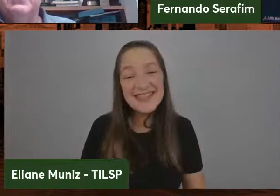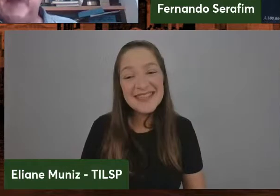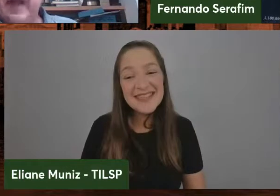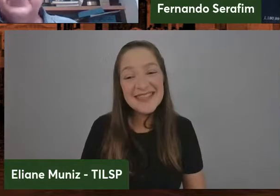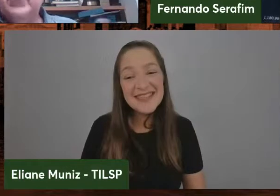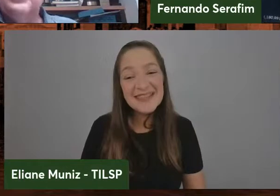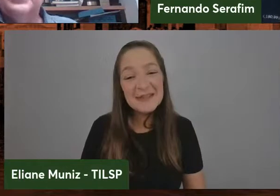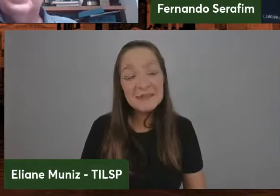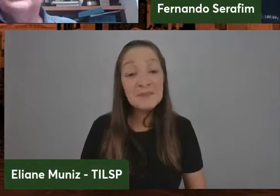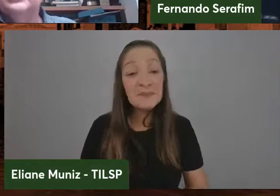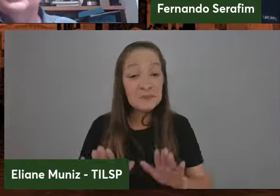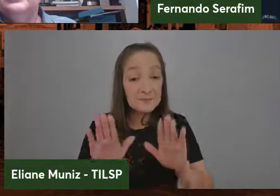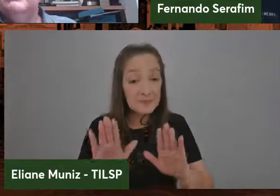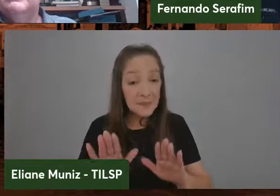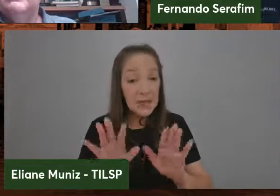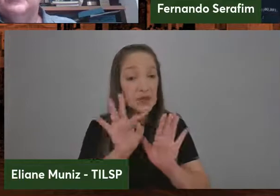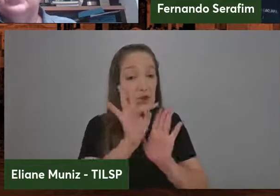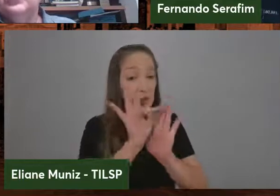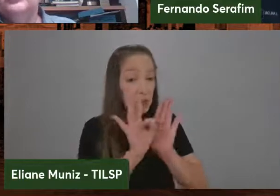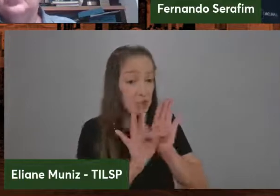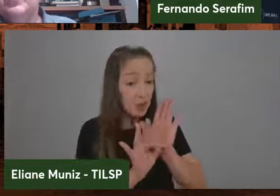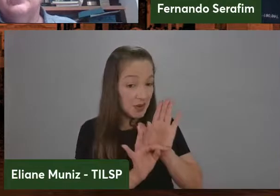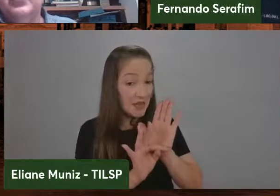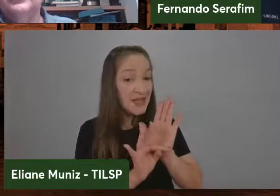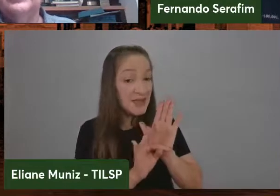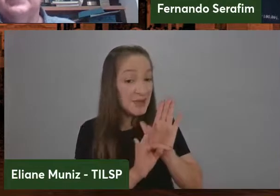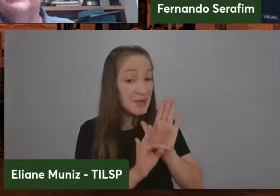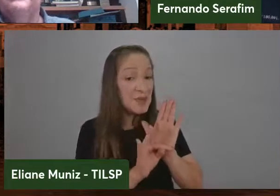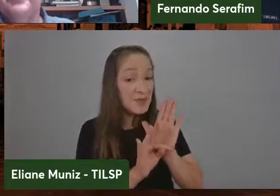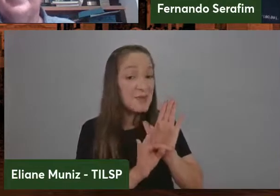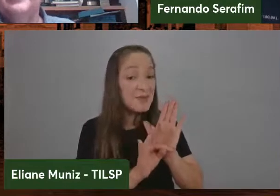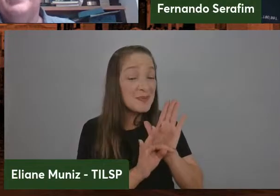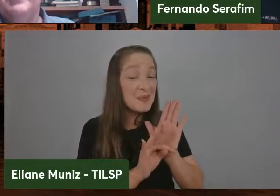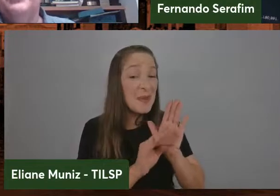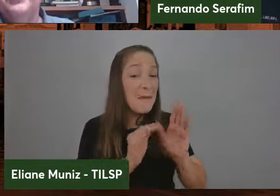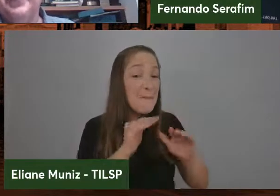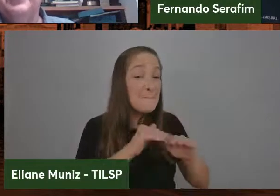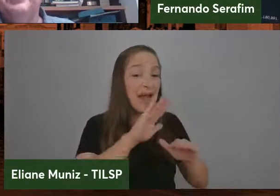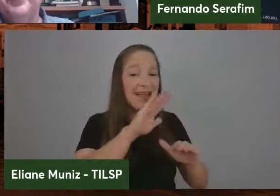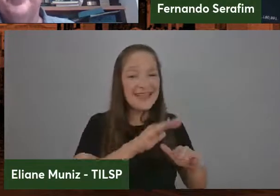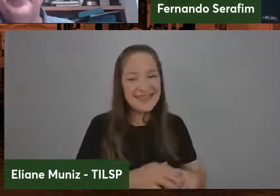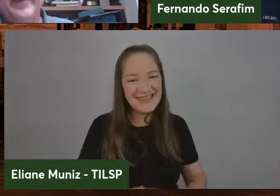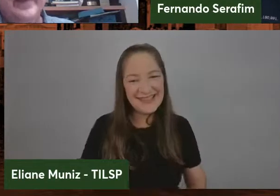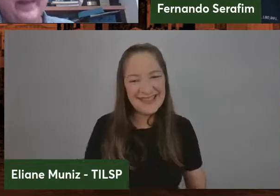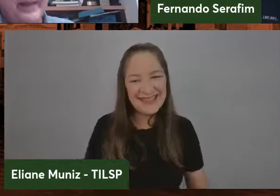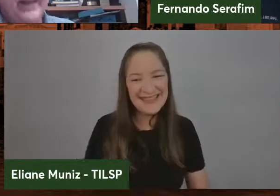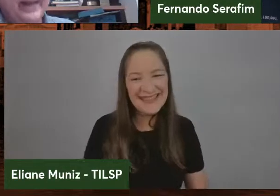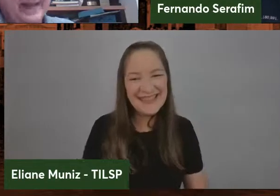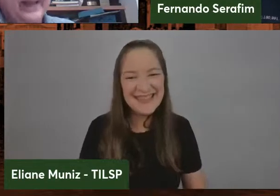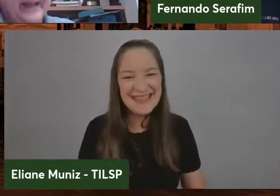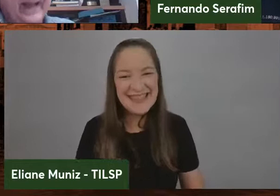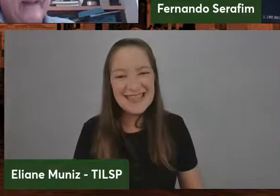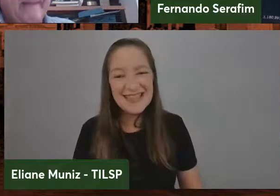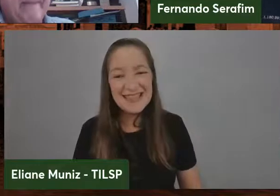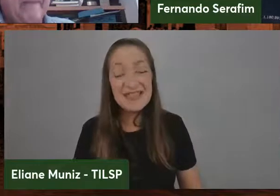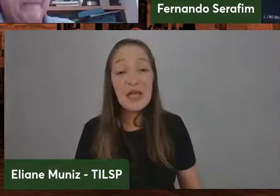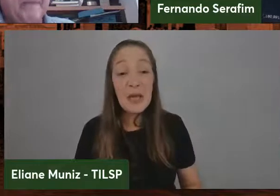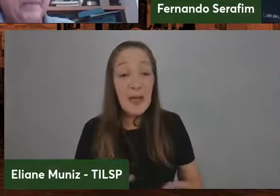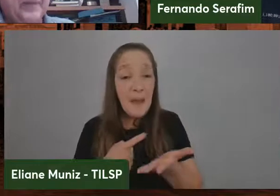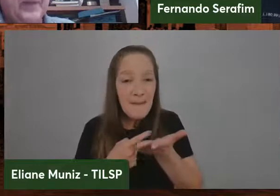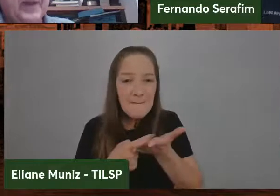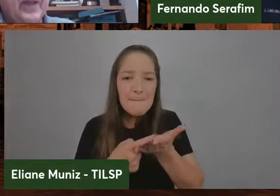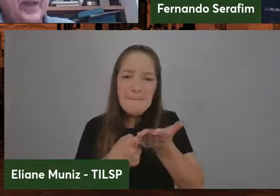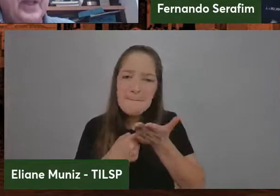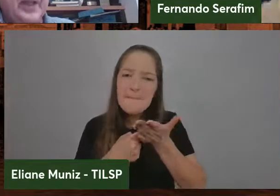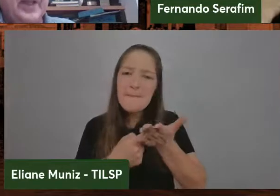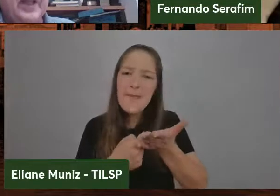verdadeiro. Mais com o texto do que com um autor ou a autora. Né? Uhum. Pacto com o texto, né?